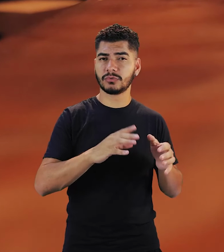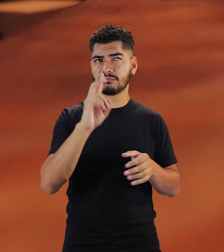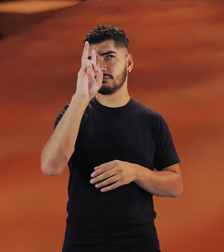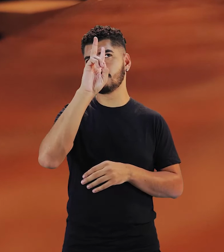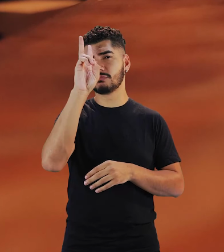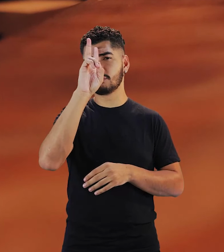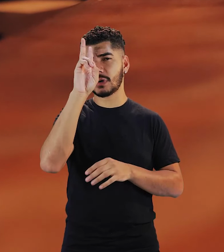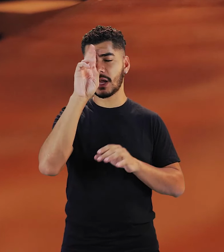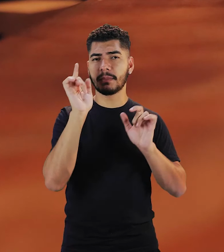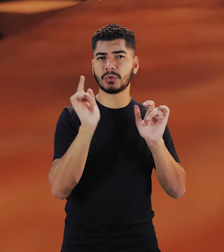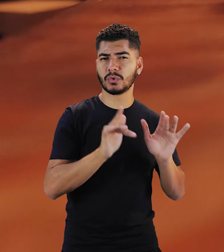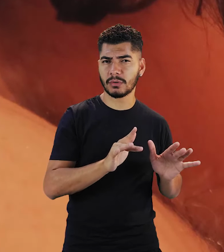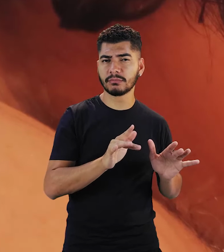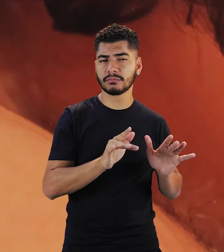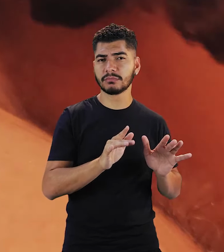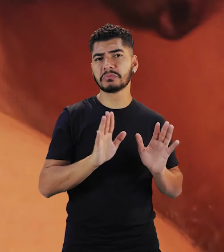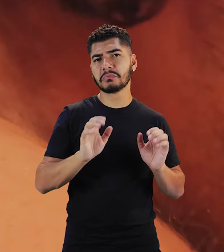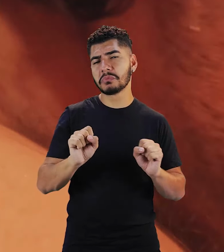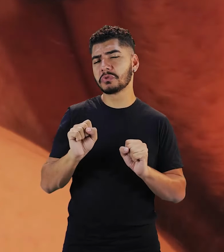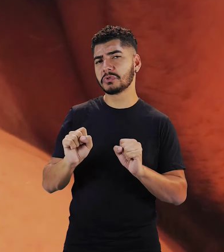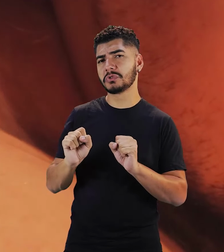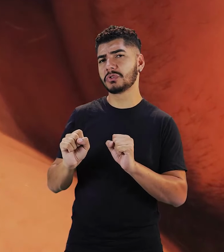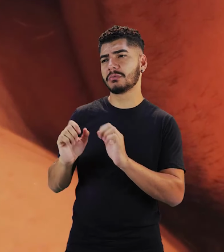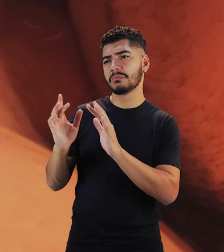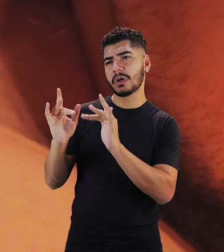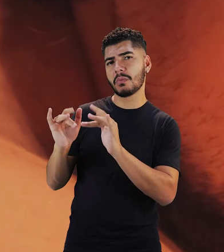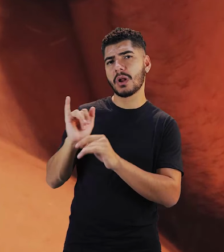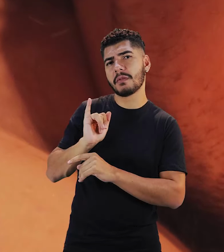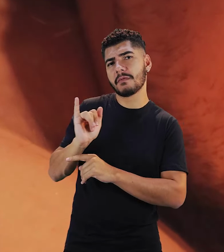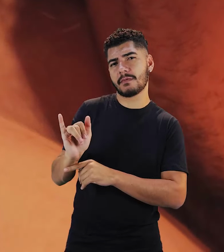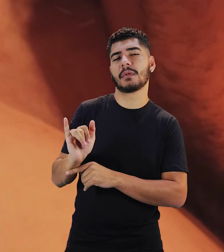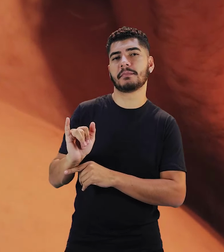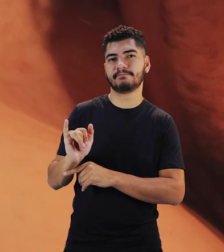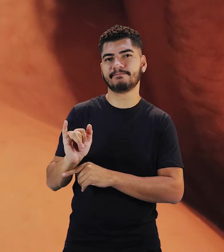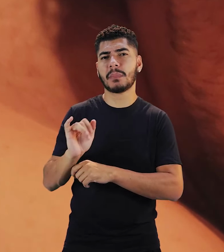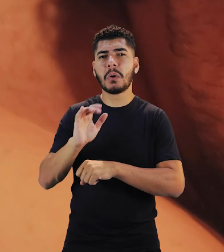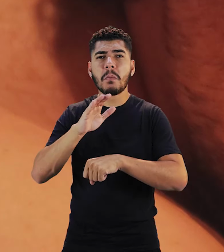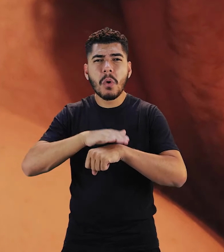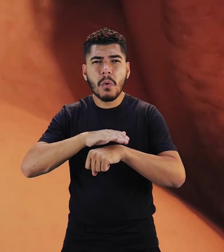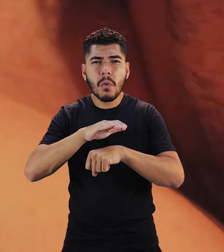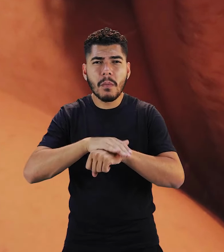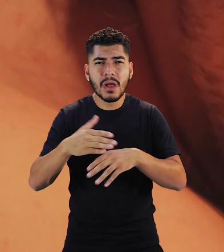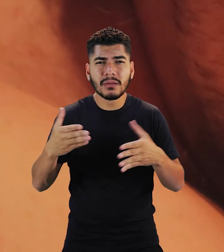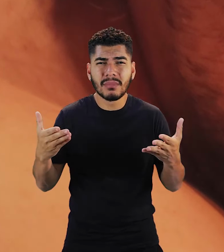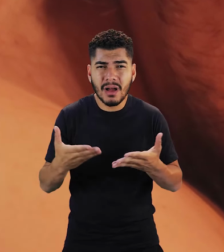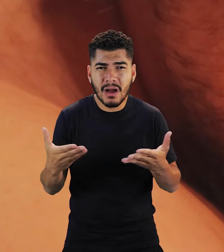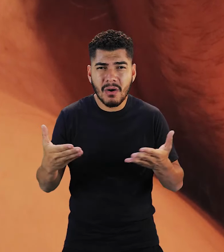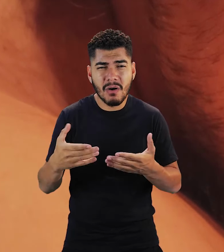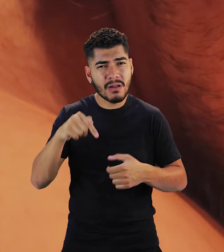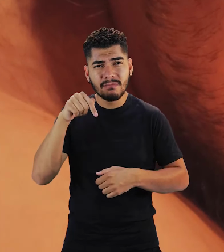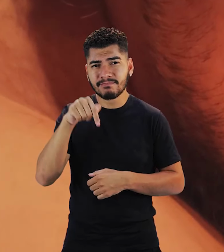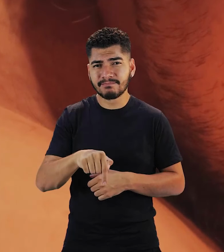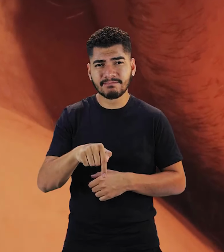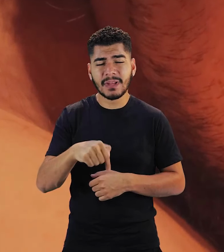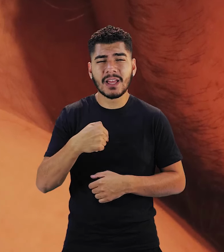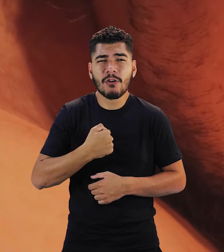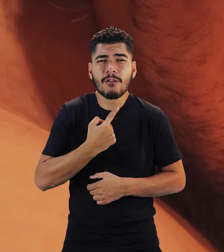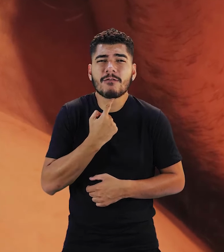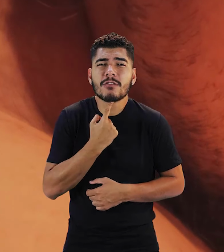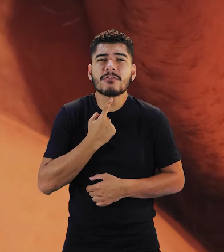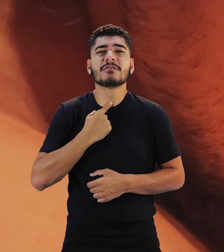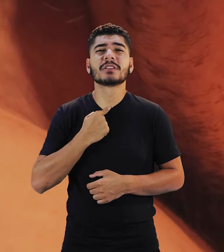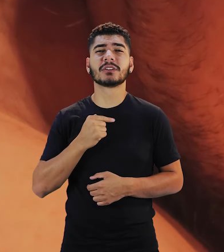recordação, podia dizer à sua companheira: nesse momento, nessa época, eu desejei você e